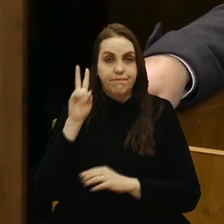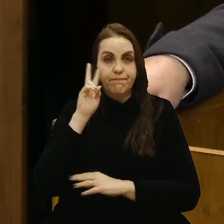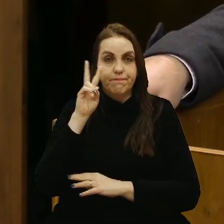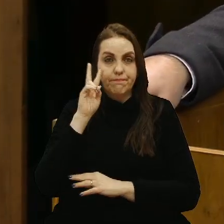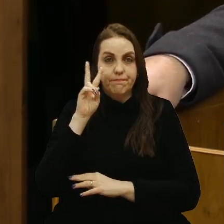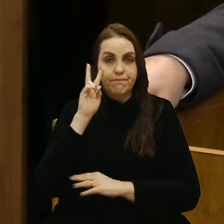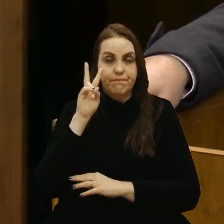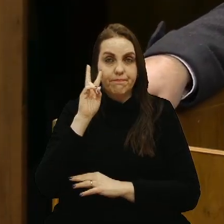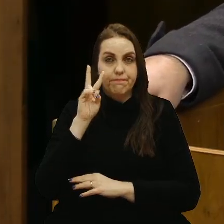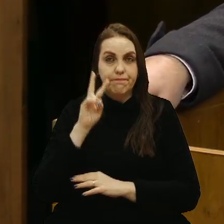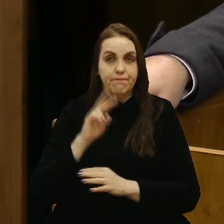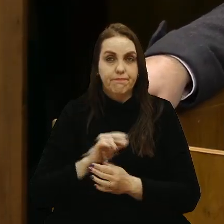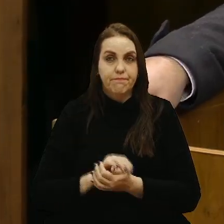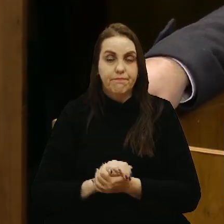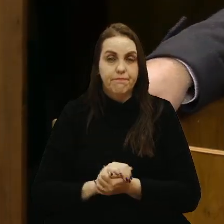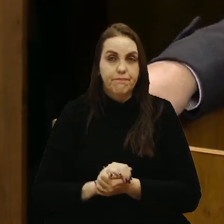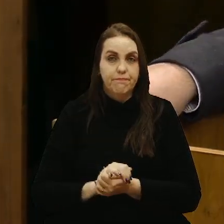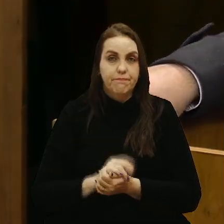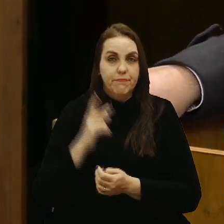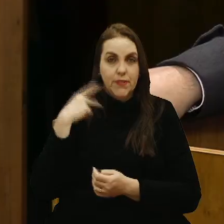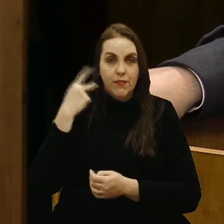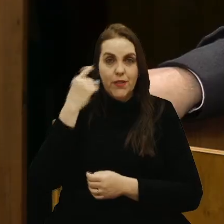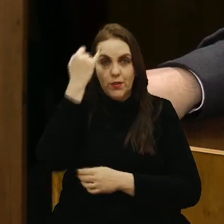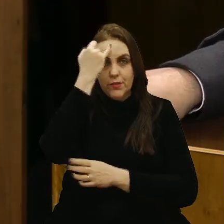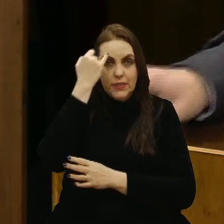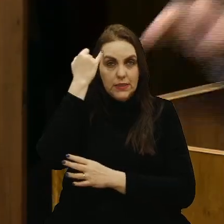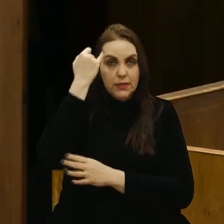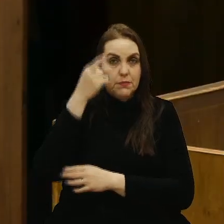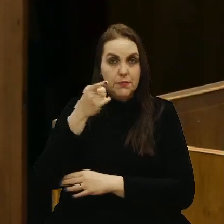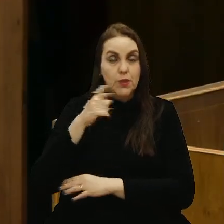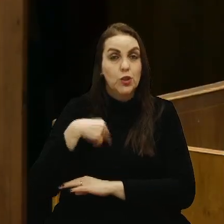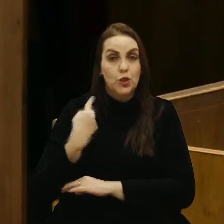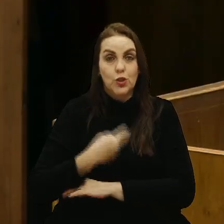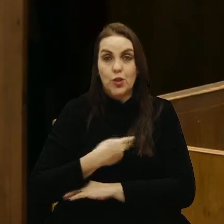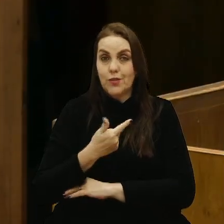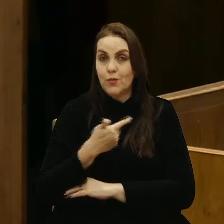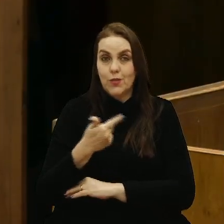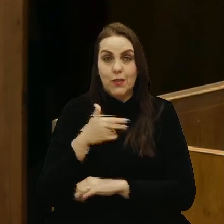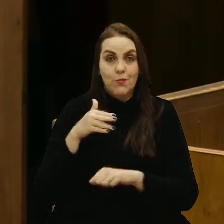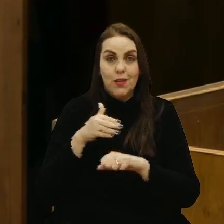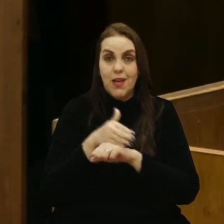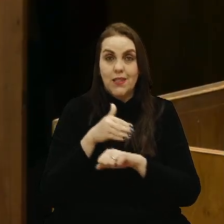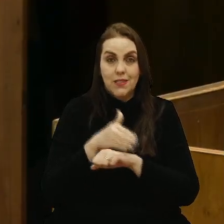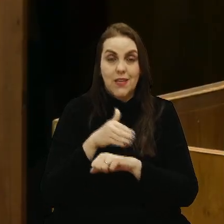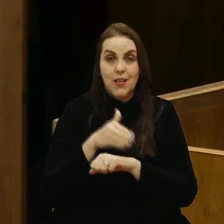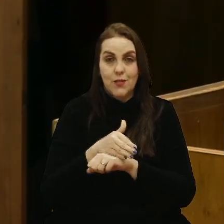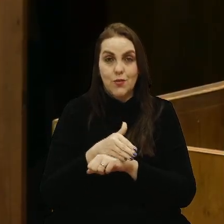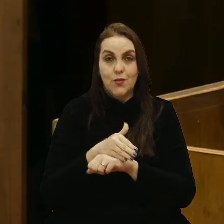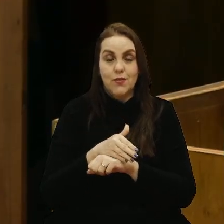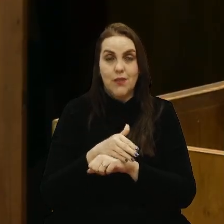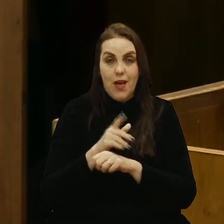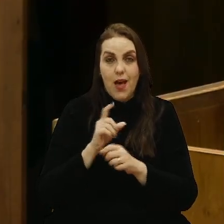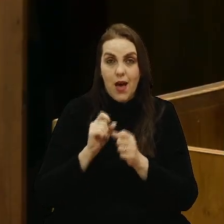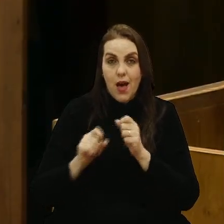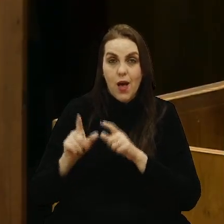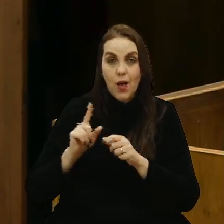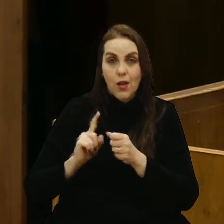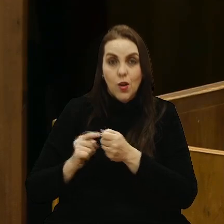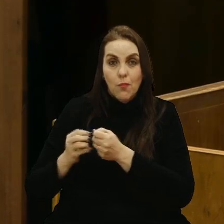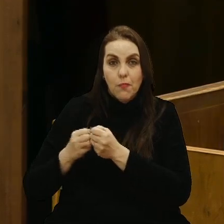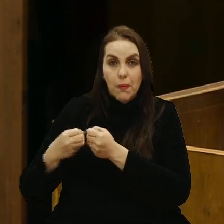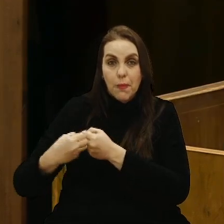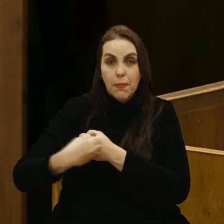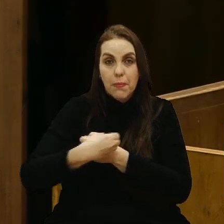lembro, vereador D'Ambrós, de nós não termos acesso a distritos de Caxias, de nós